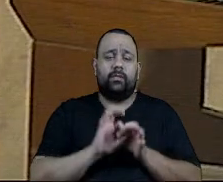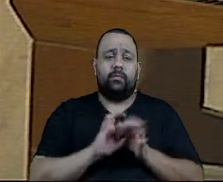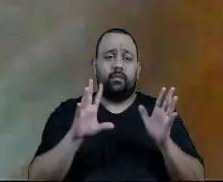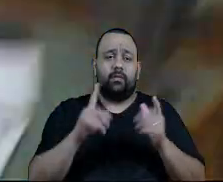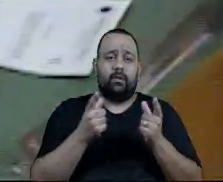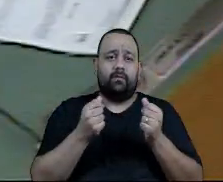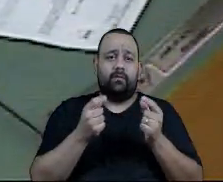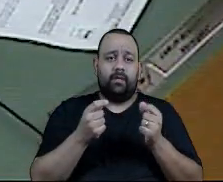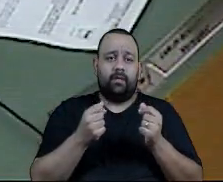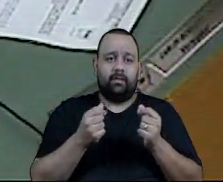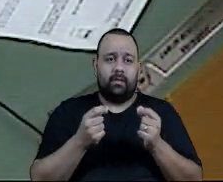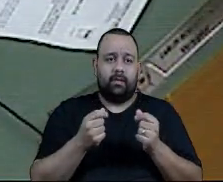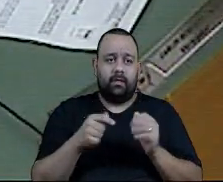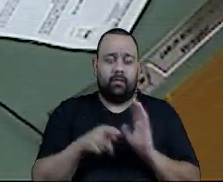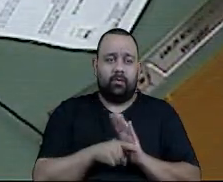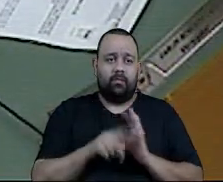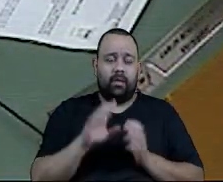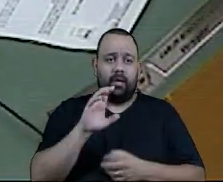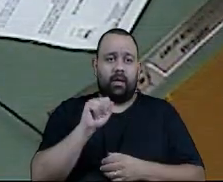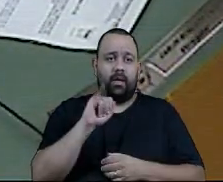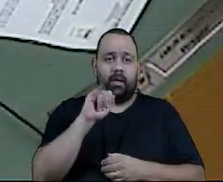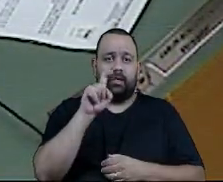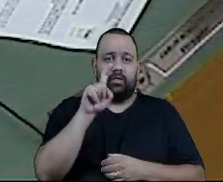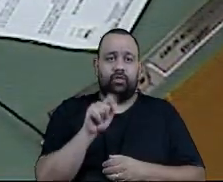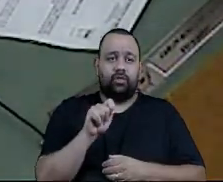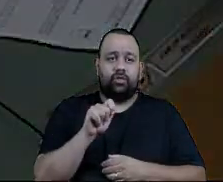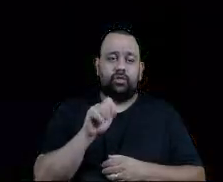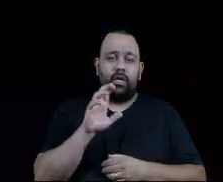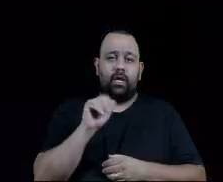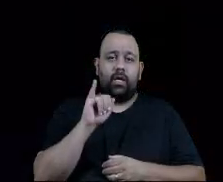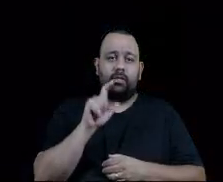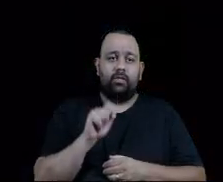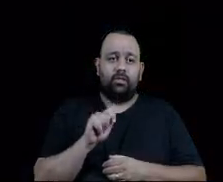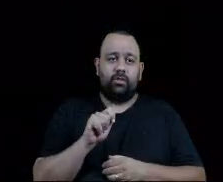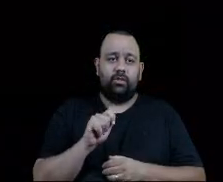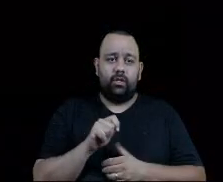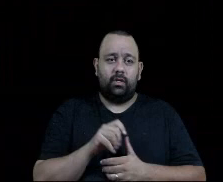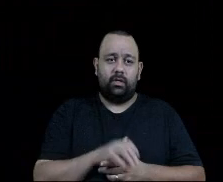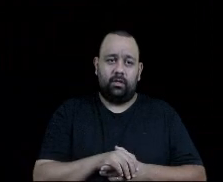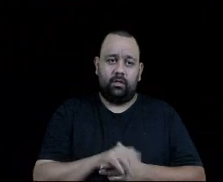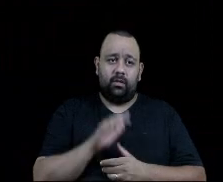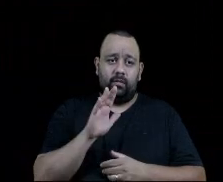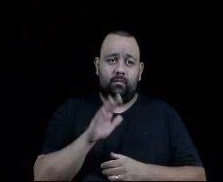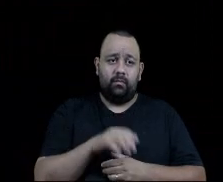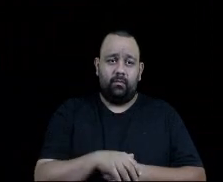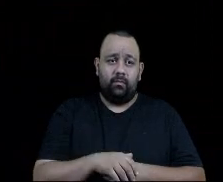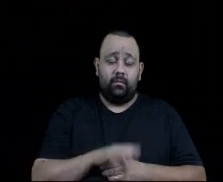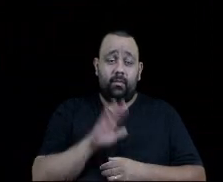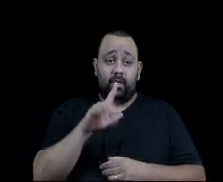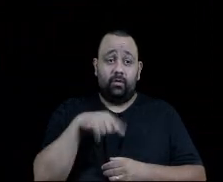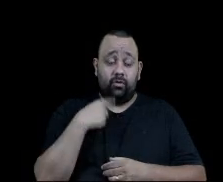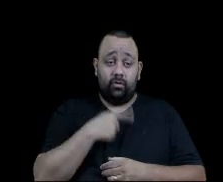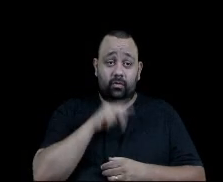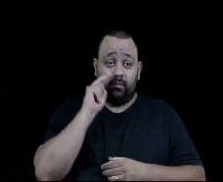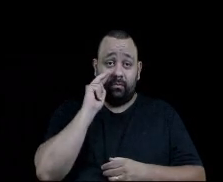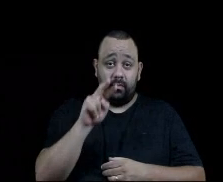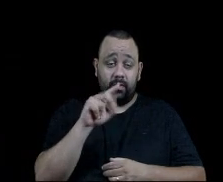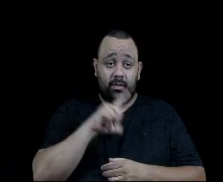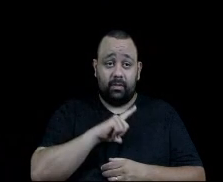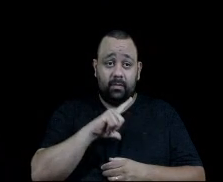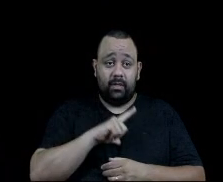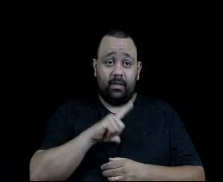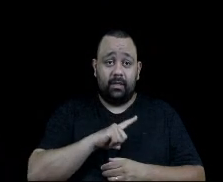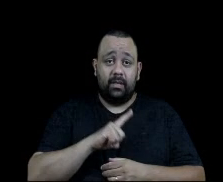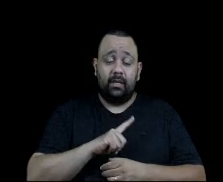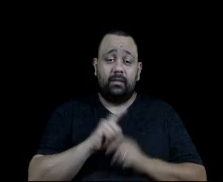da disponibilidade financeira em caixa. A senhora falou, mas não é dinheiro em caixa, né? Mas quando a gente